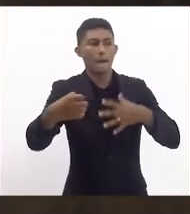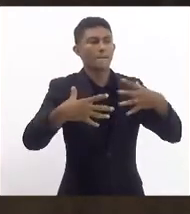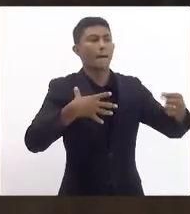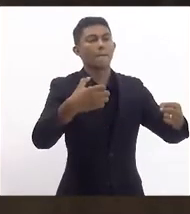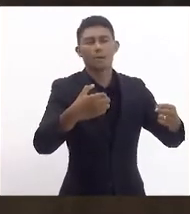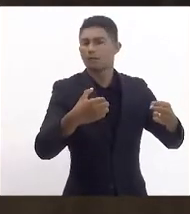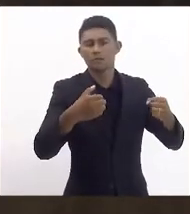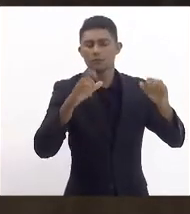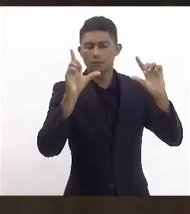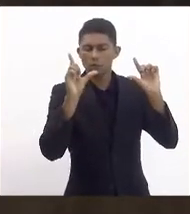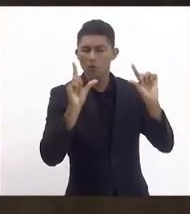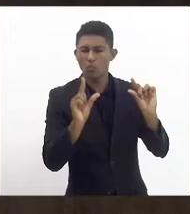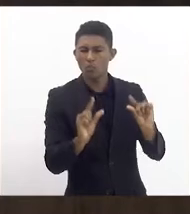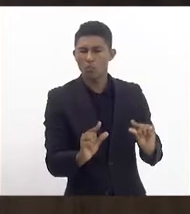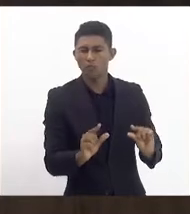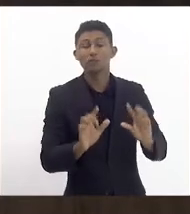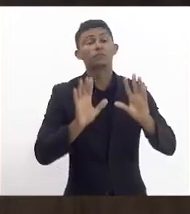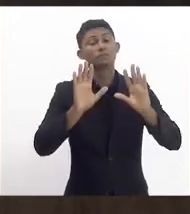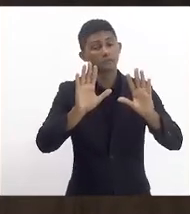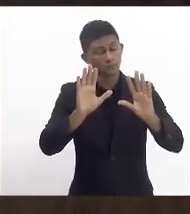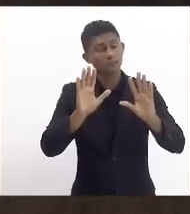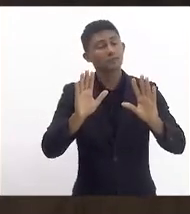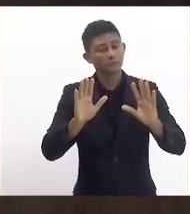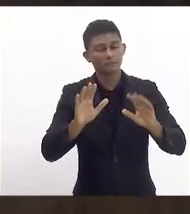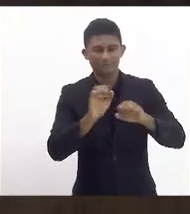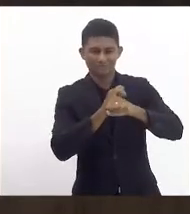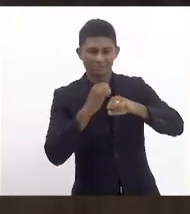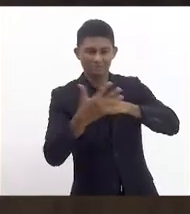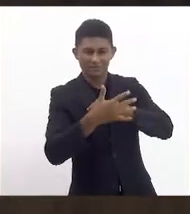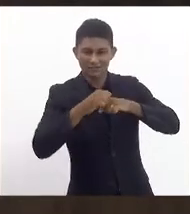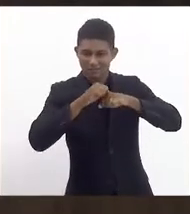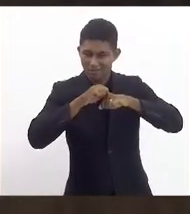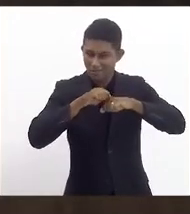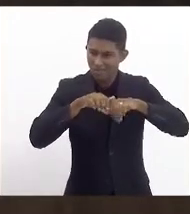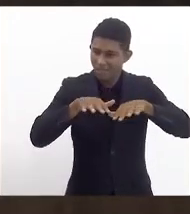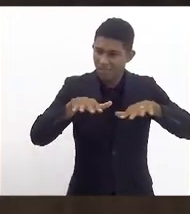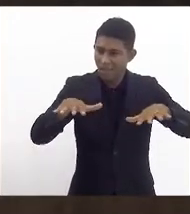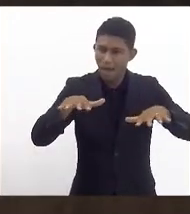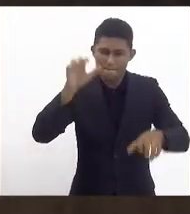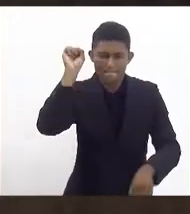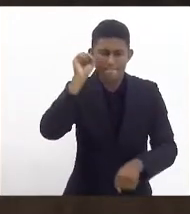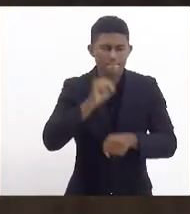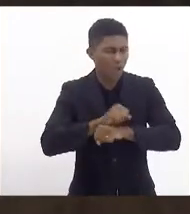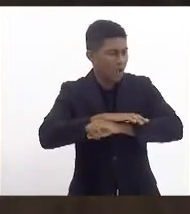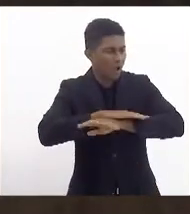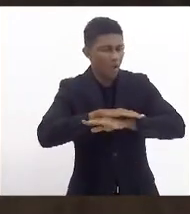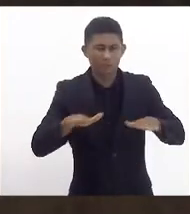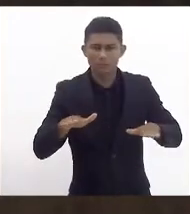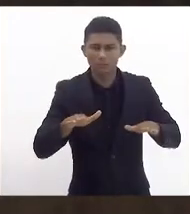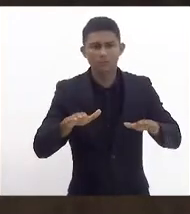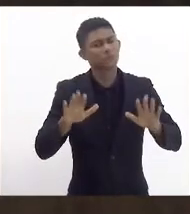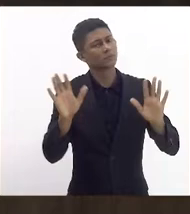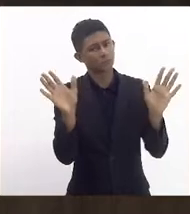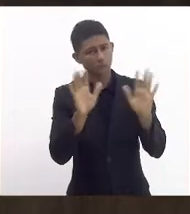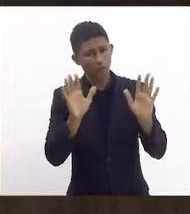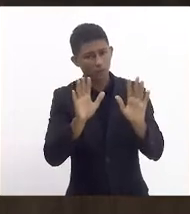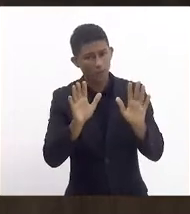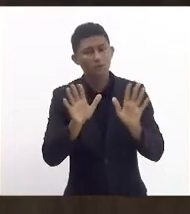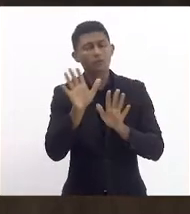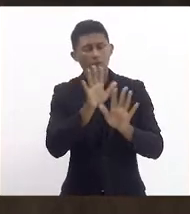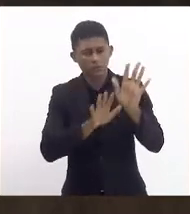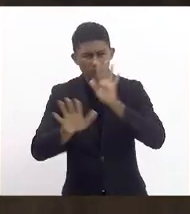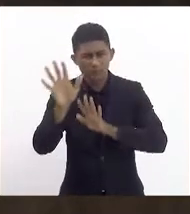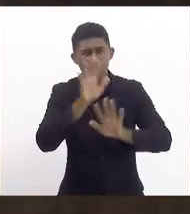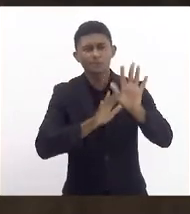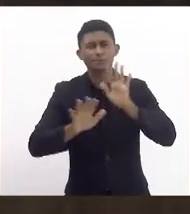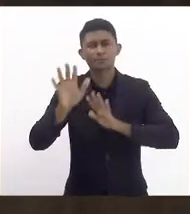também é certo que essa pandemia ela não está completamente controlada. Não sabemos, senhor